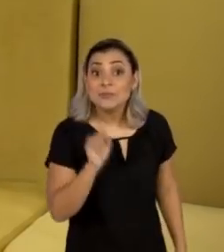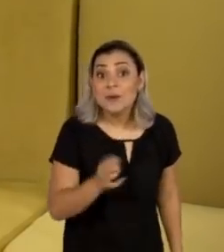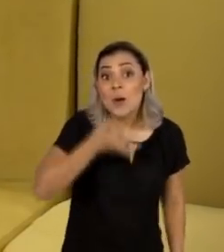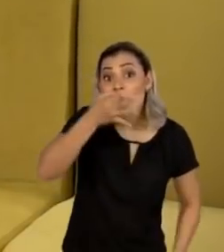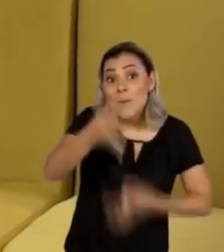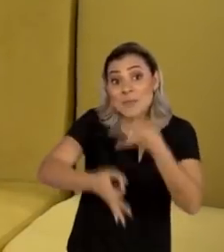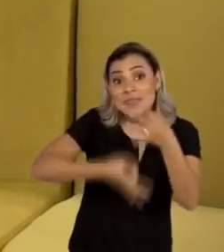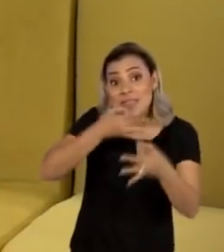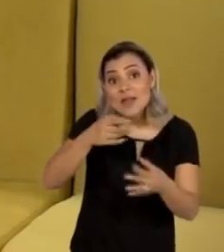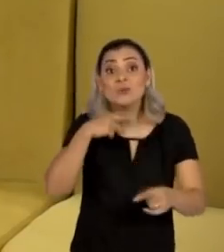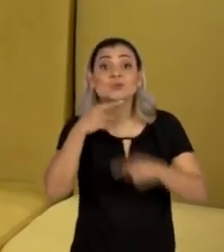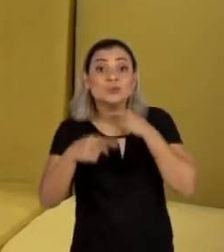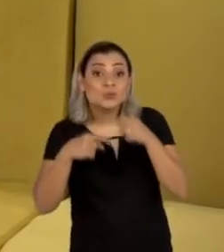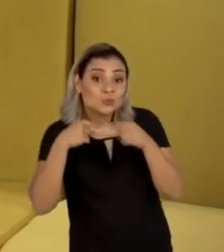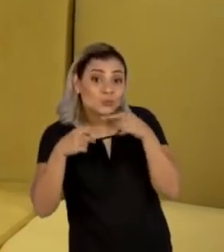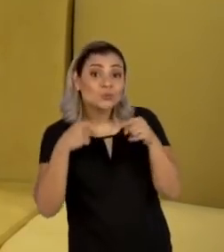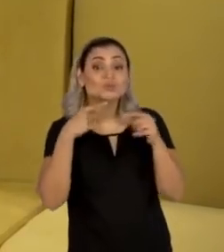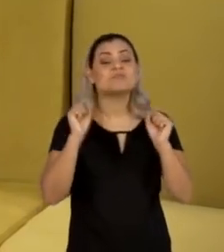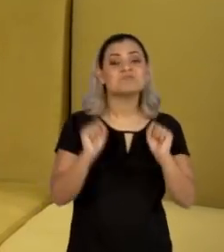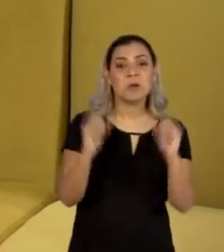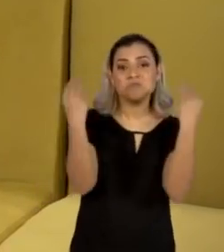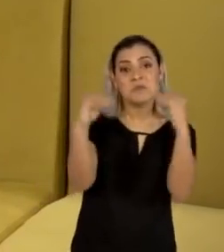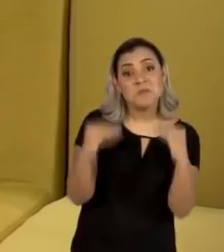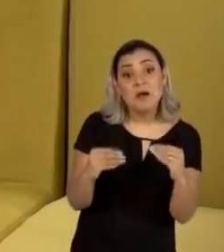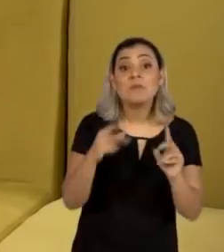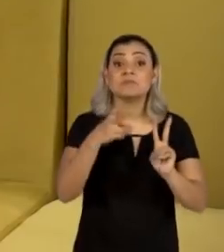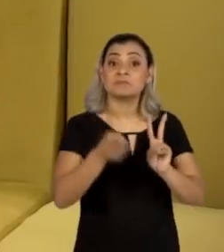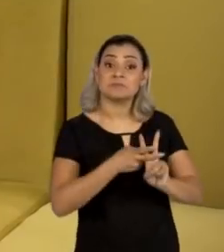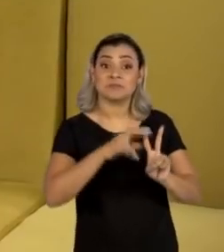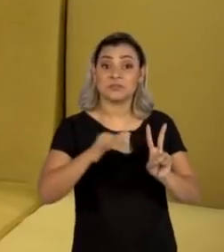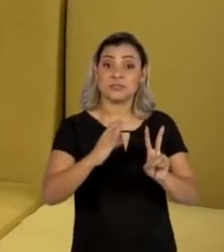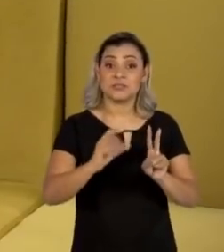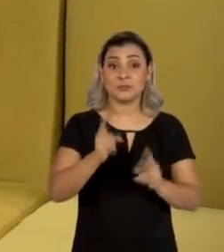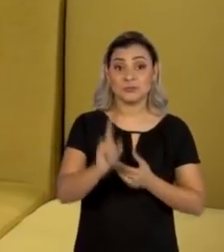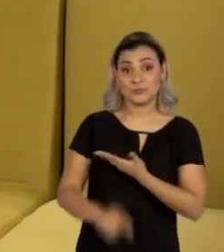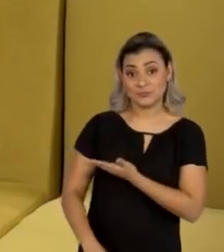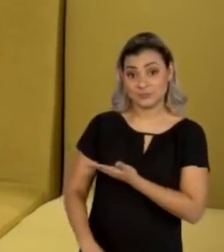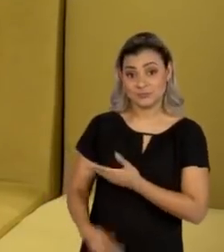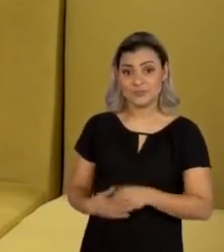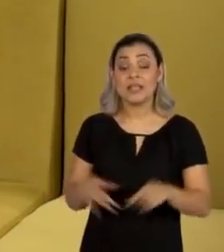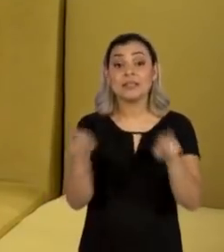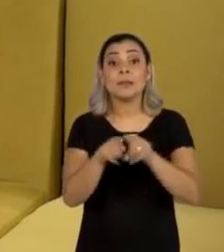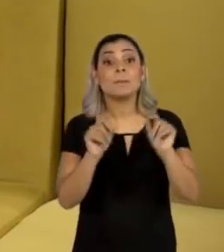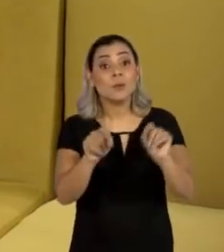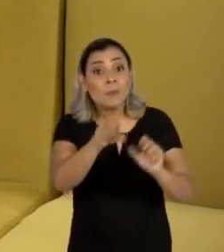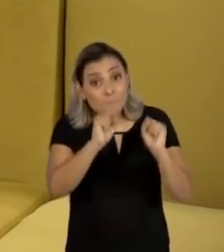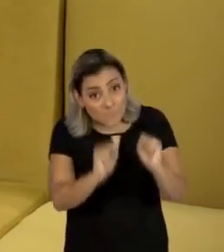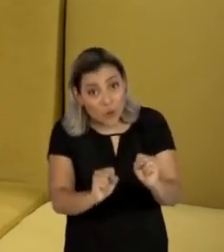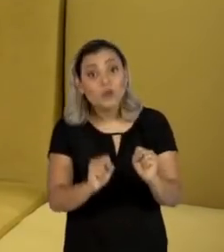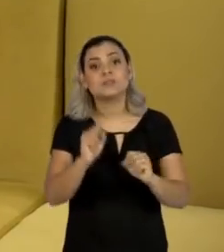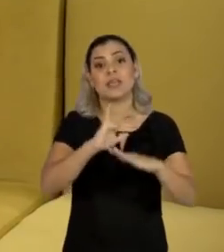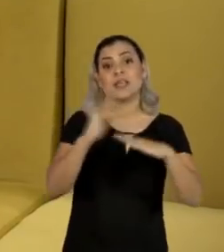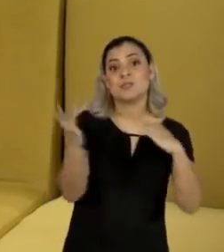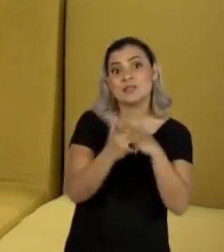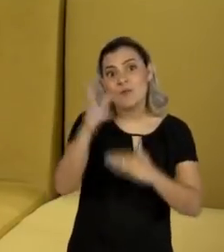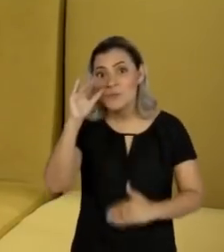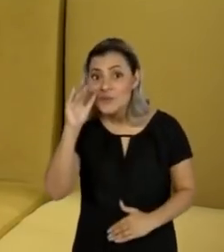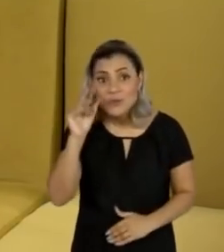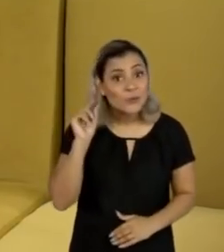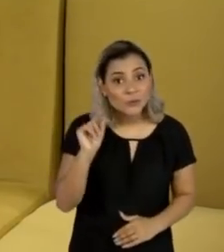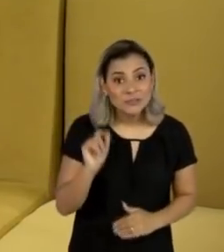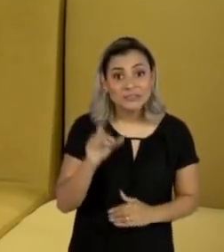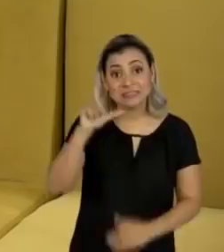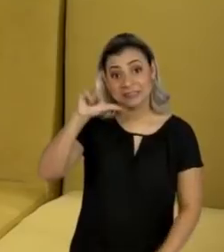do nosso programa com perguntas, comentários, usando a hashtag JC1. E além disso, pode acompanhar pelas redes sociais.